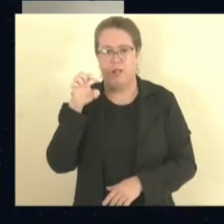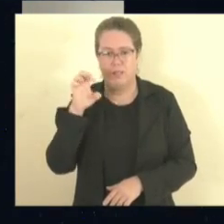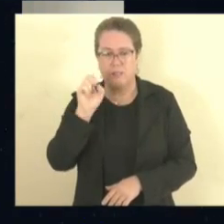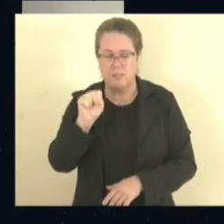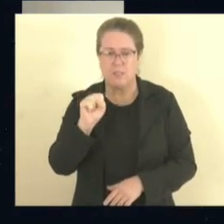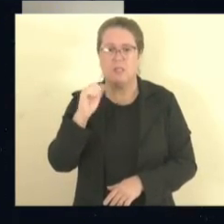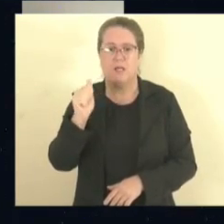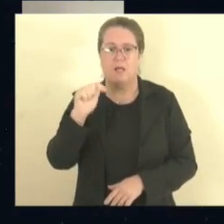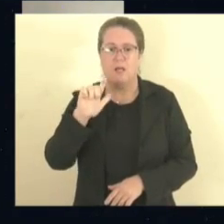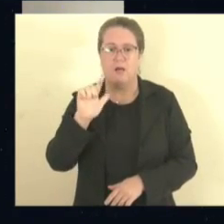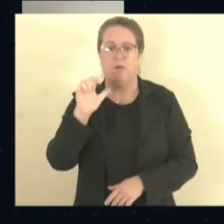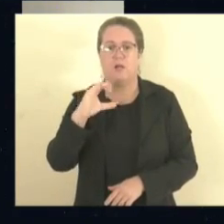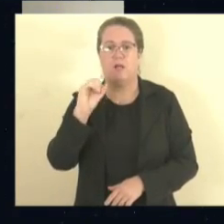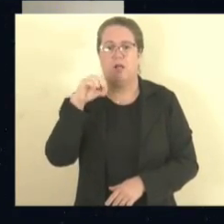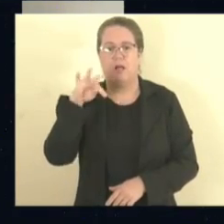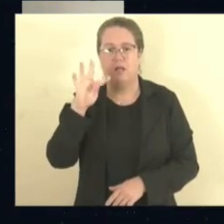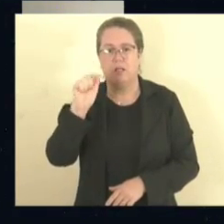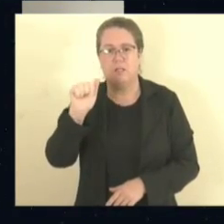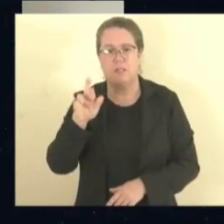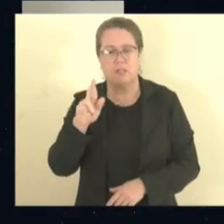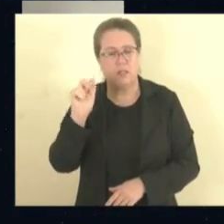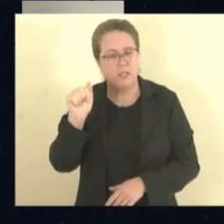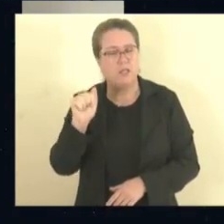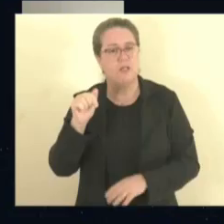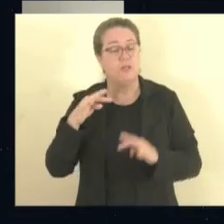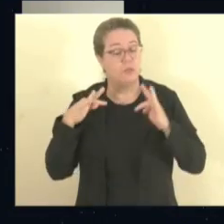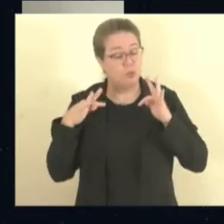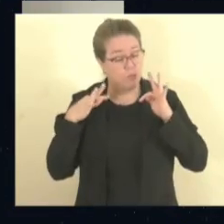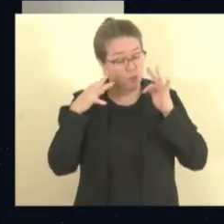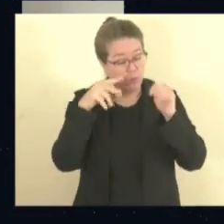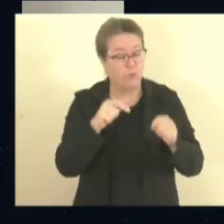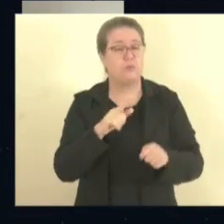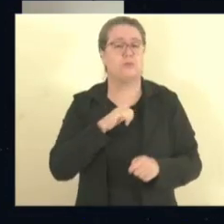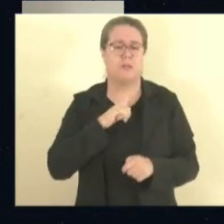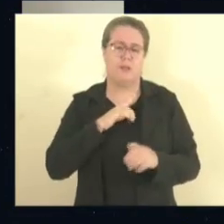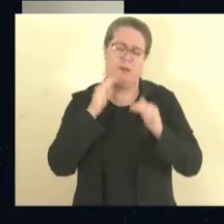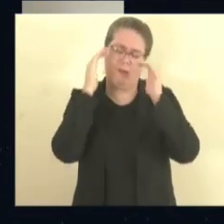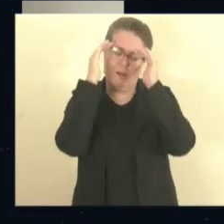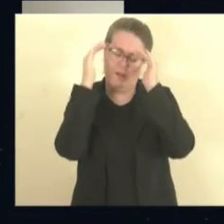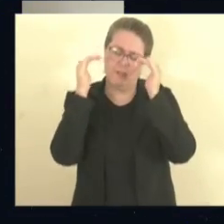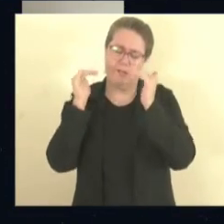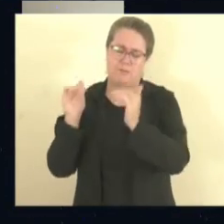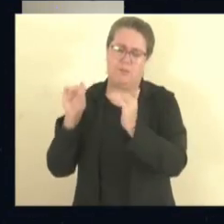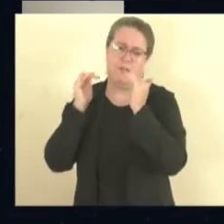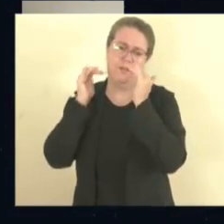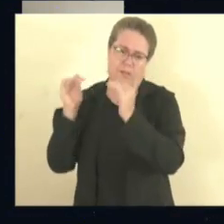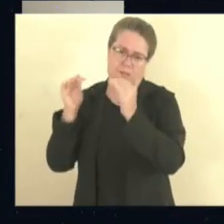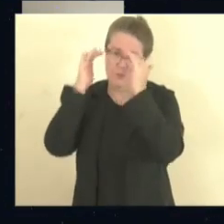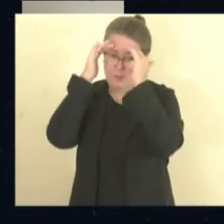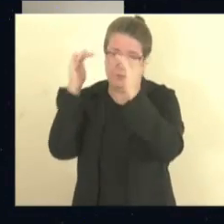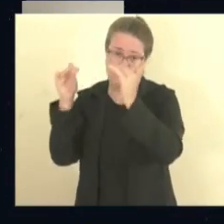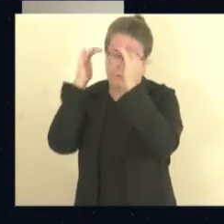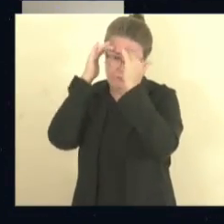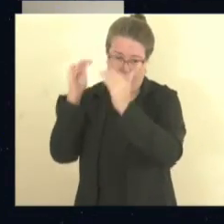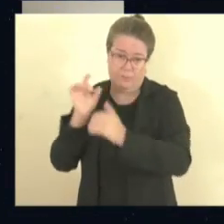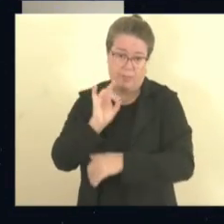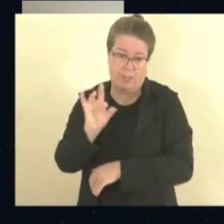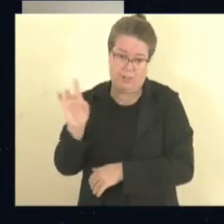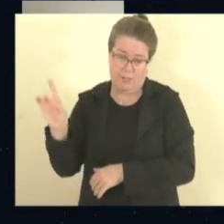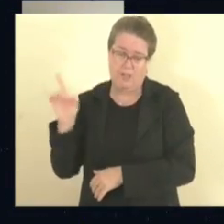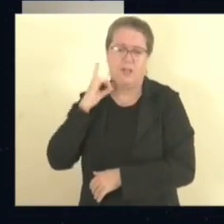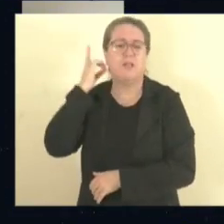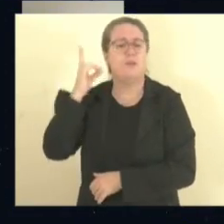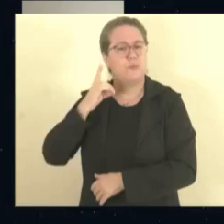filho, todos têm total meu respeito, fizeram questionamentos pertinentes. Eu tenho total respeito pelos